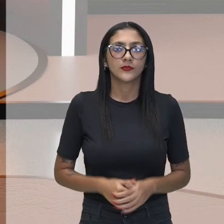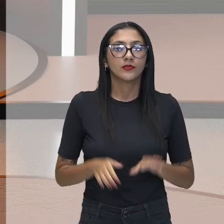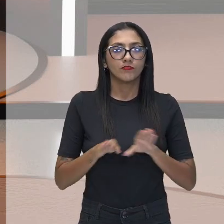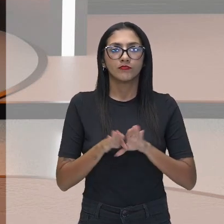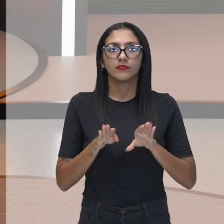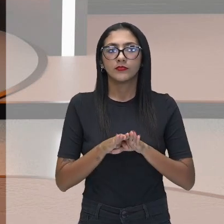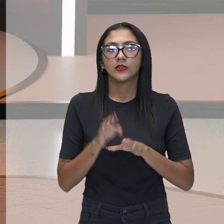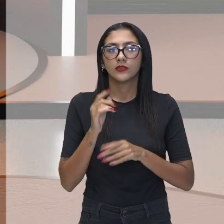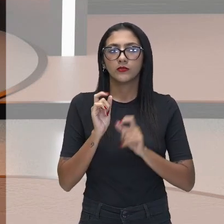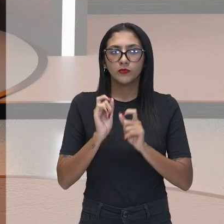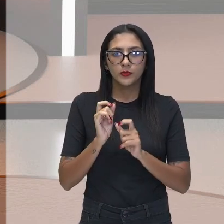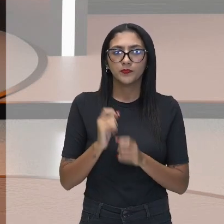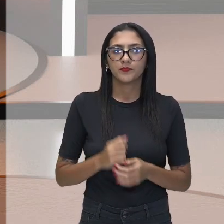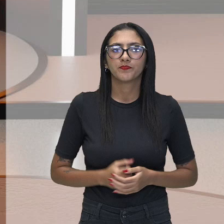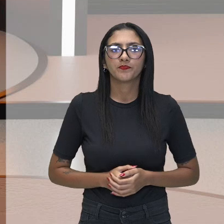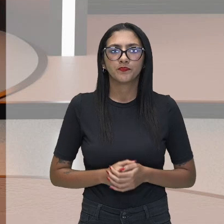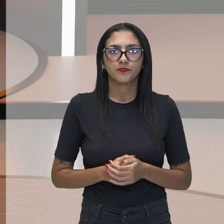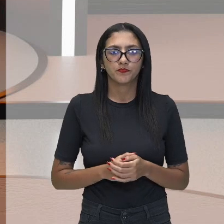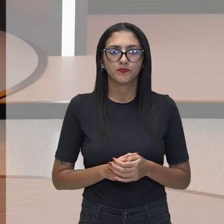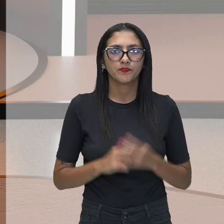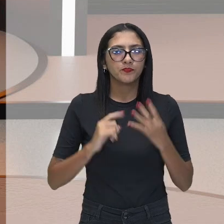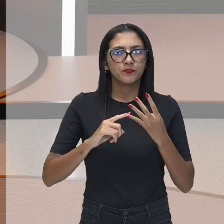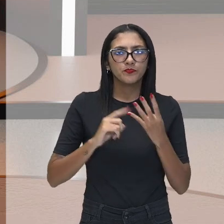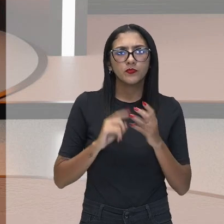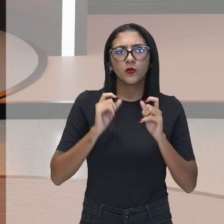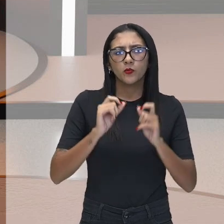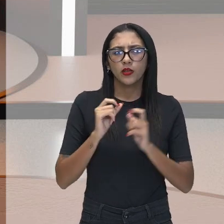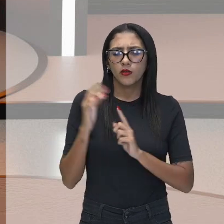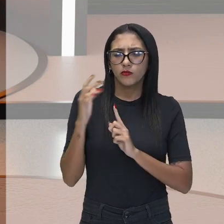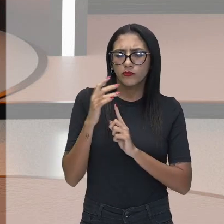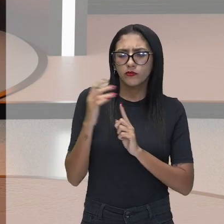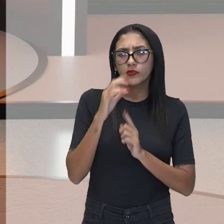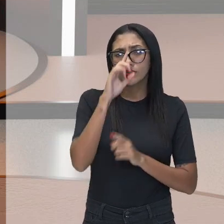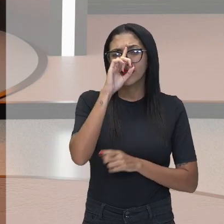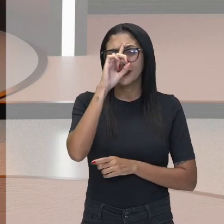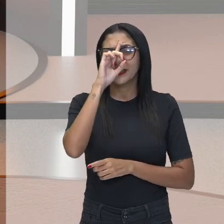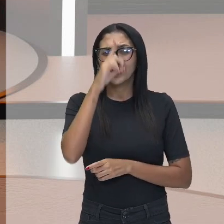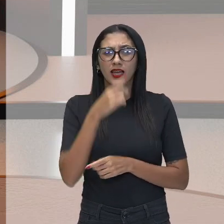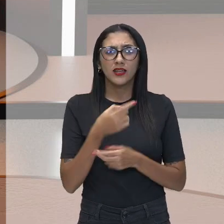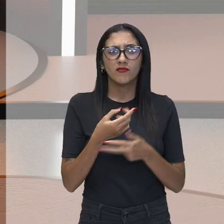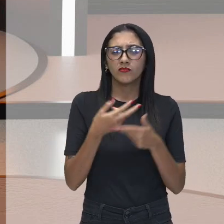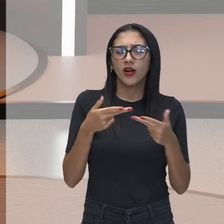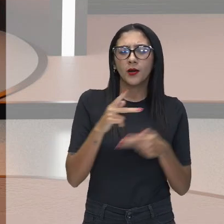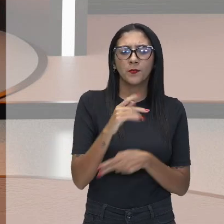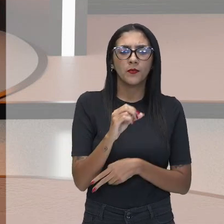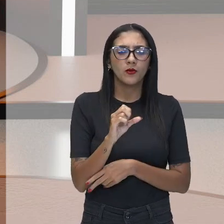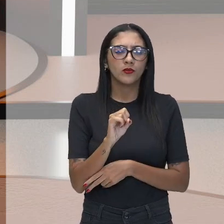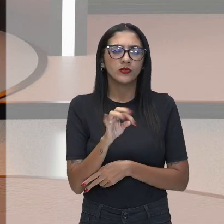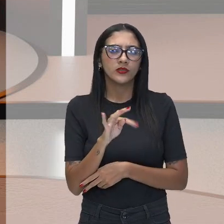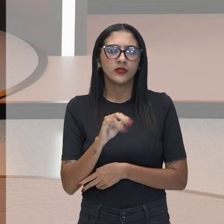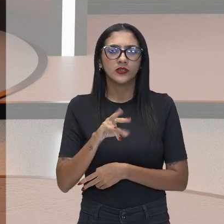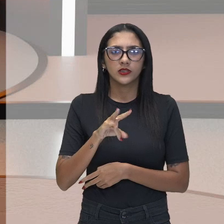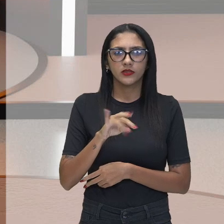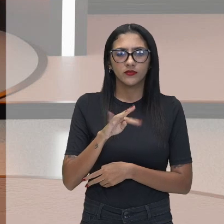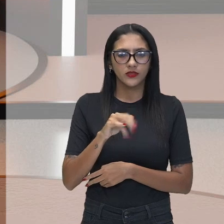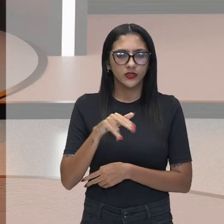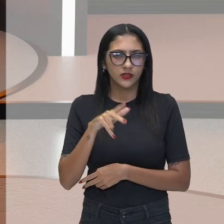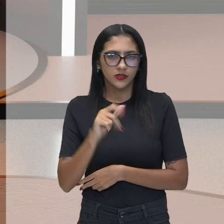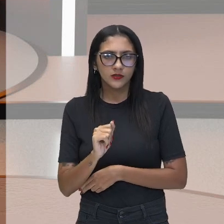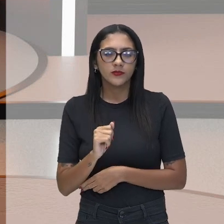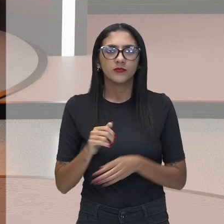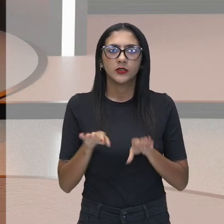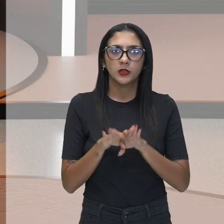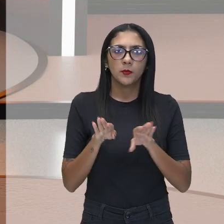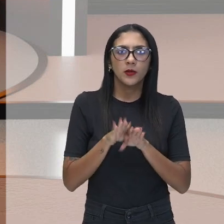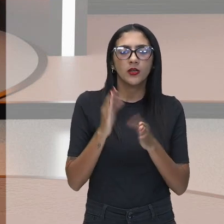as influências da ideia, ou melhor, de ideias do positivismo, né? Onde nós vamos ter o sociólogo e filósofo